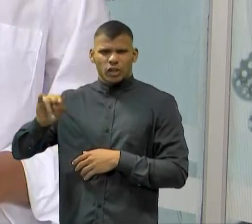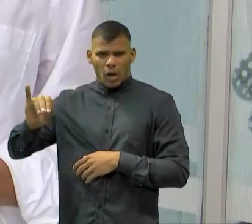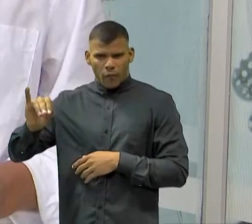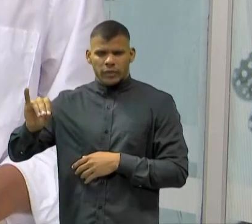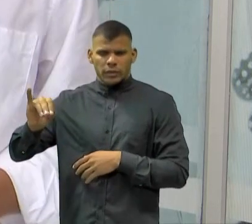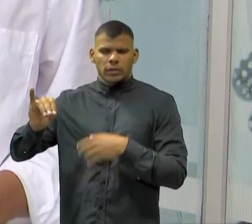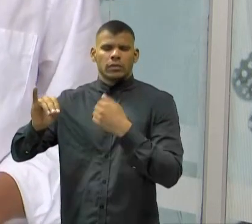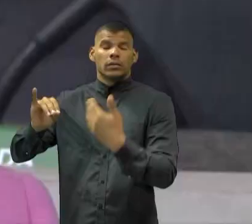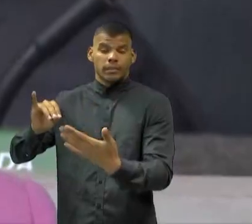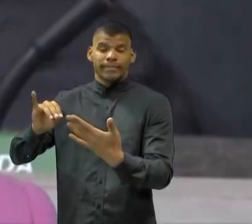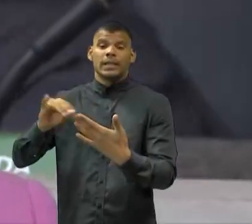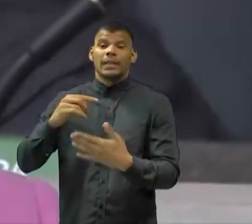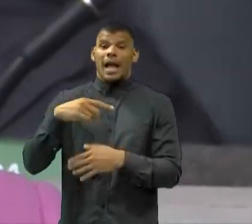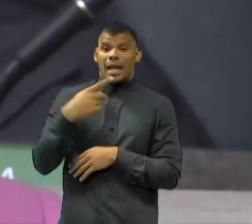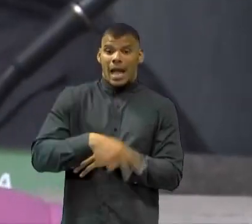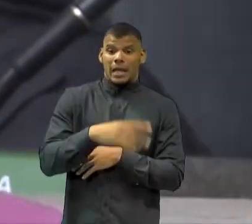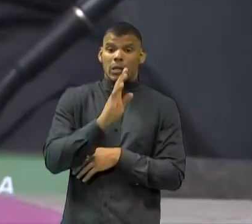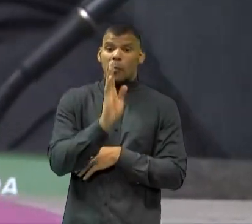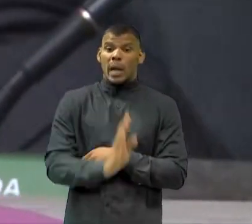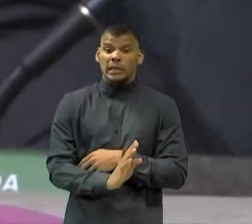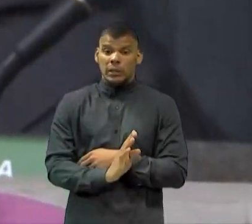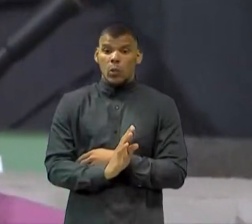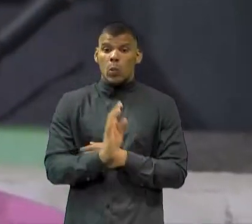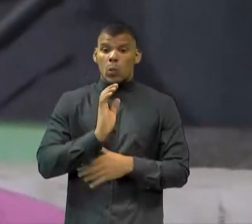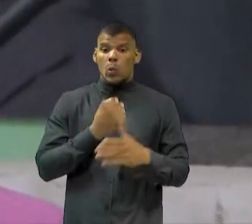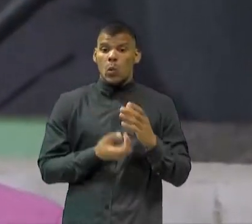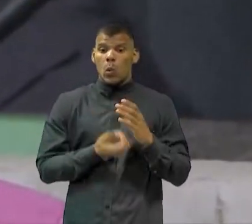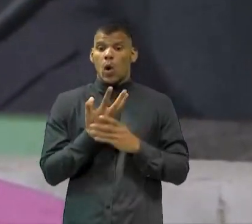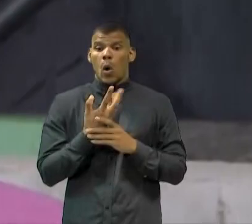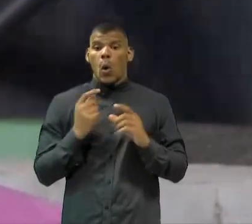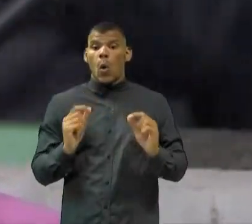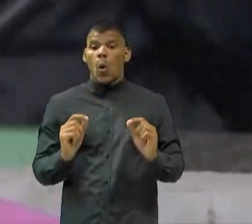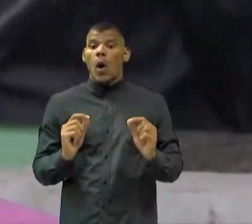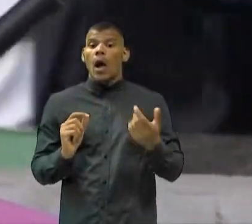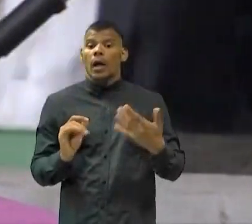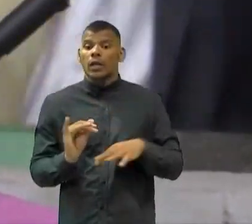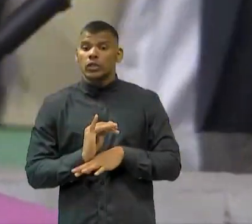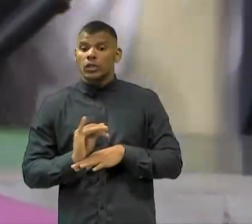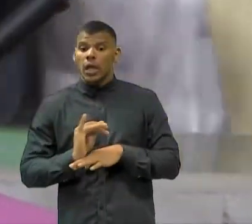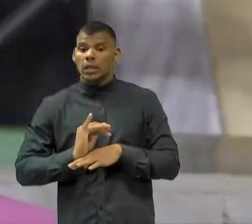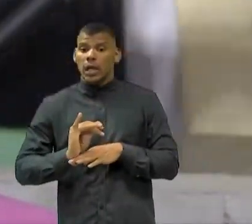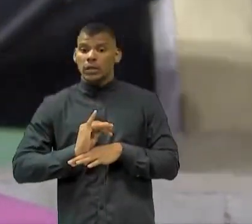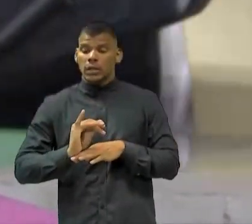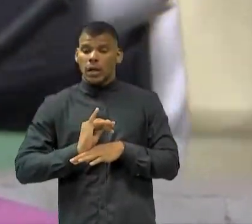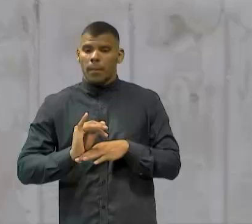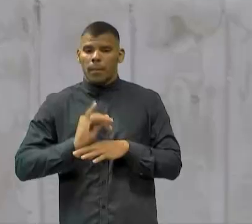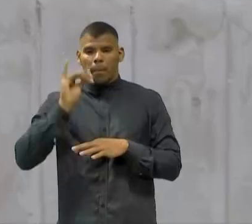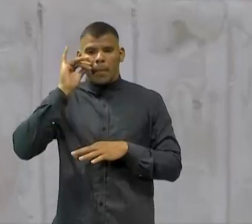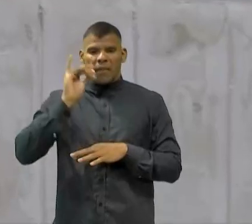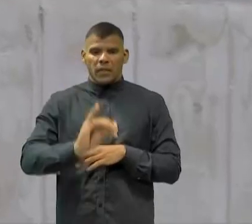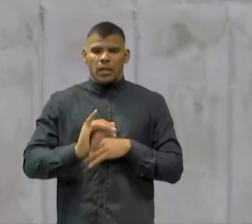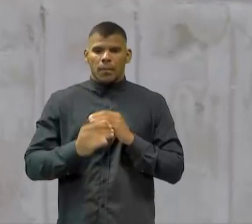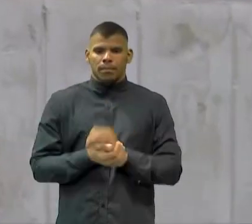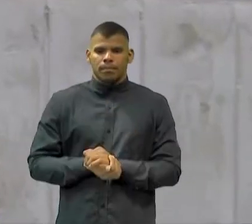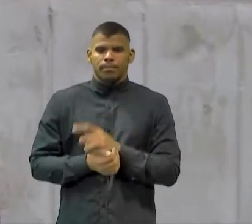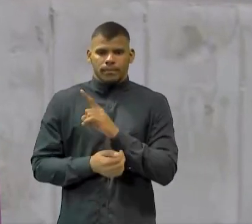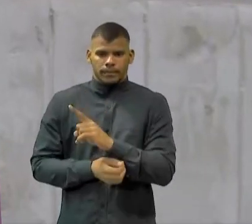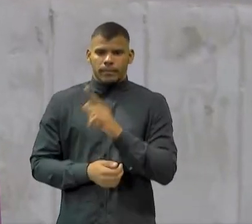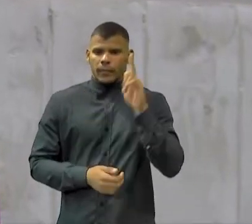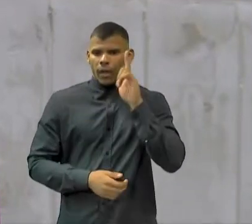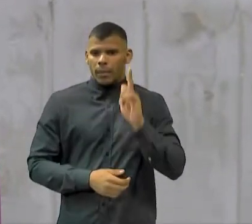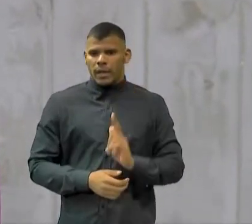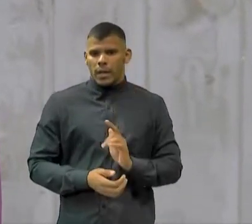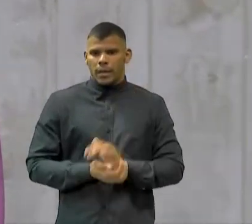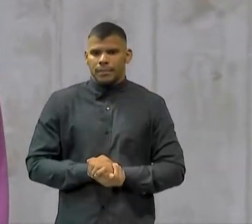e boates do Brasil. É o caso do projeto de lei da deputada Gabriella Aguiar, que cria o selo Aqui Não é Não.